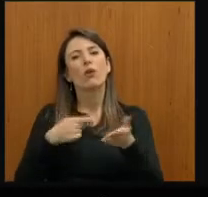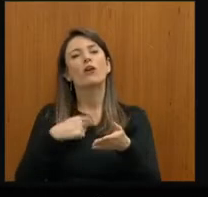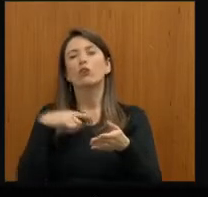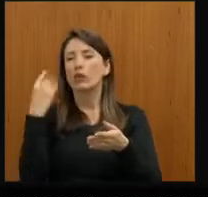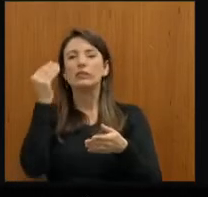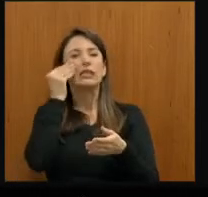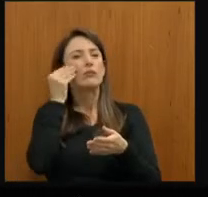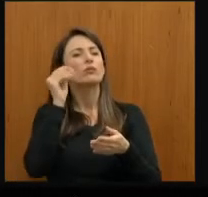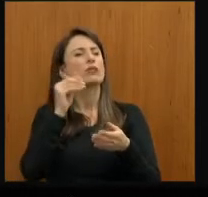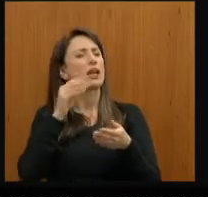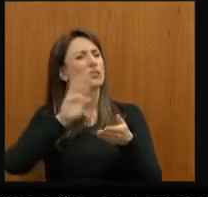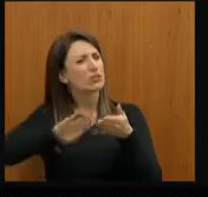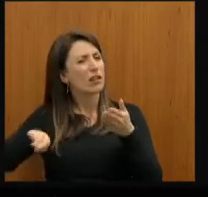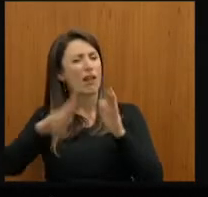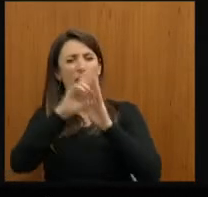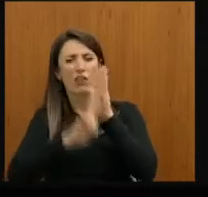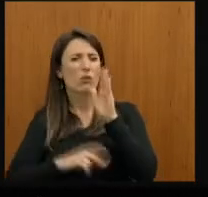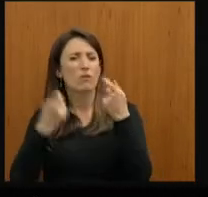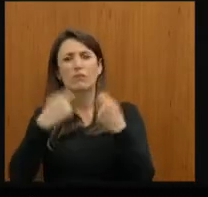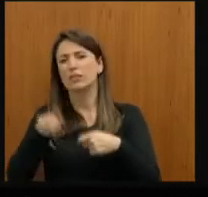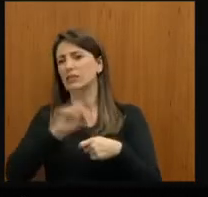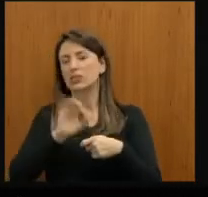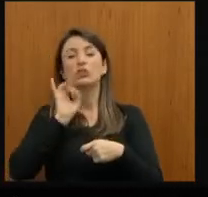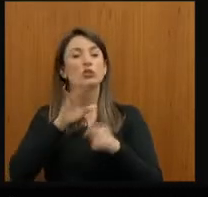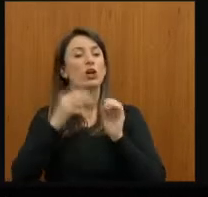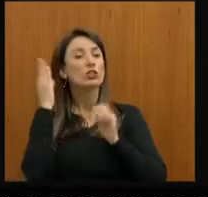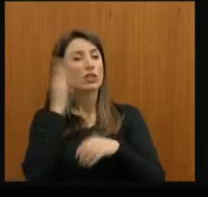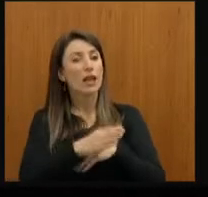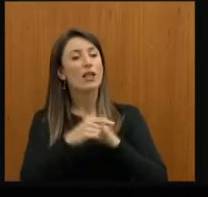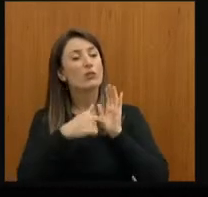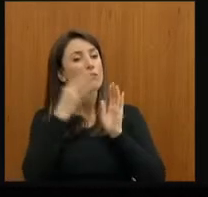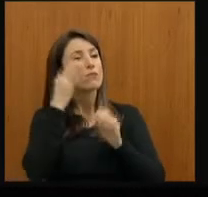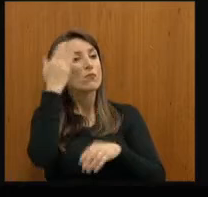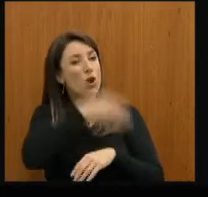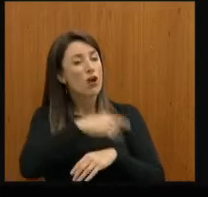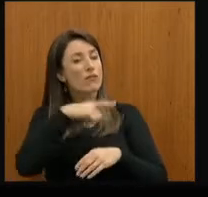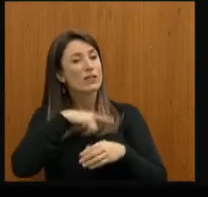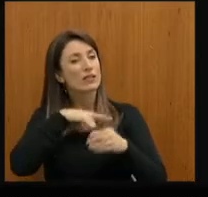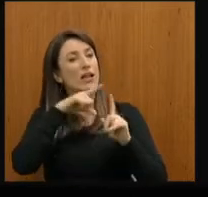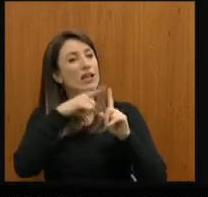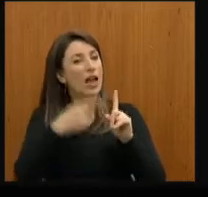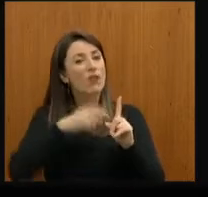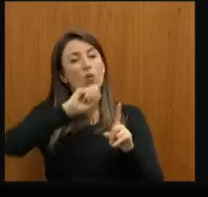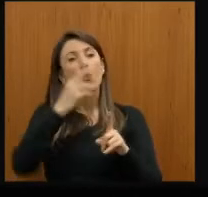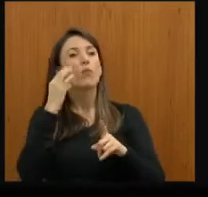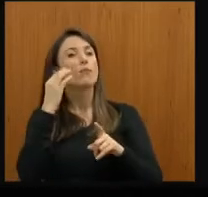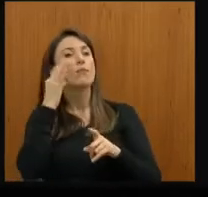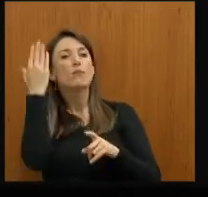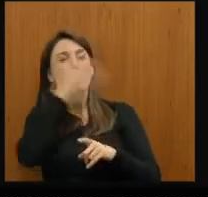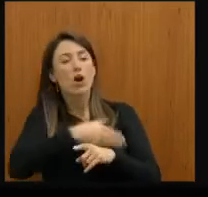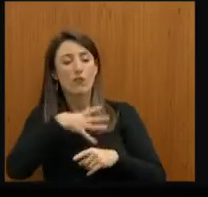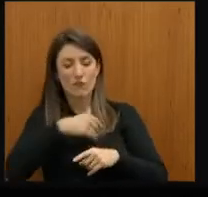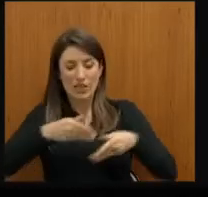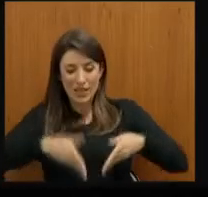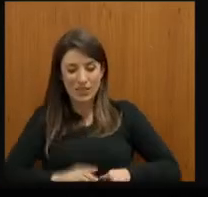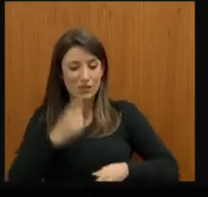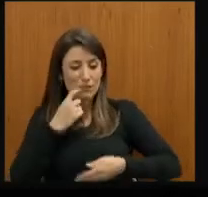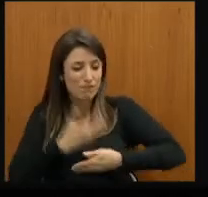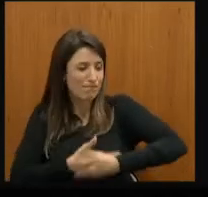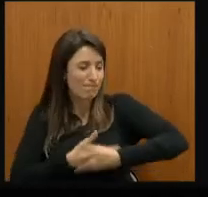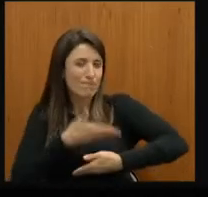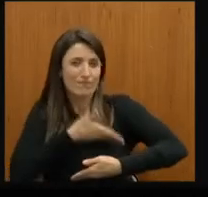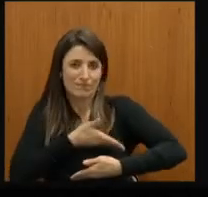nós fizemos essa recomendar com também bom é bom tanto é demandas aí essa sociais e